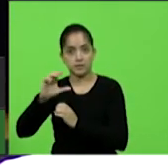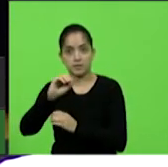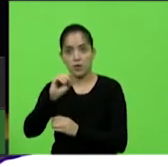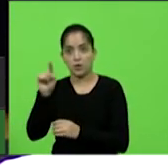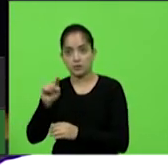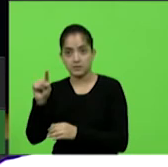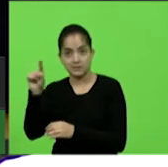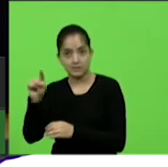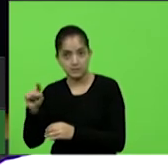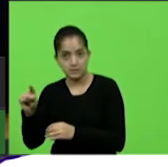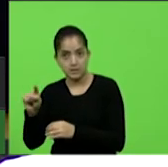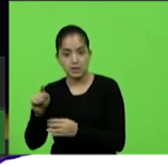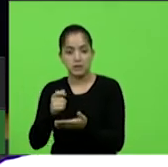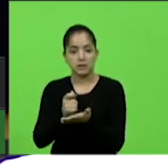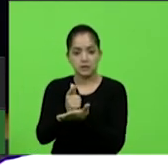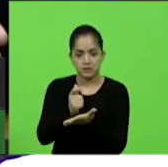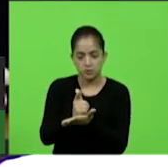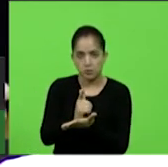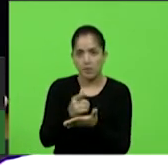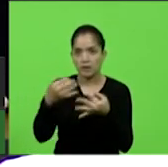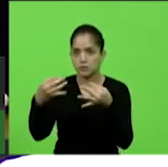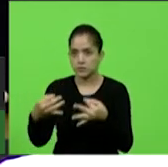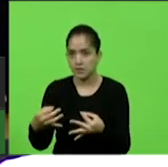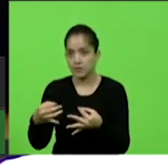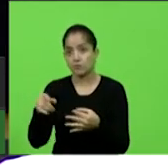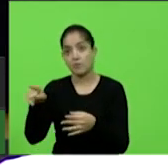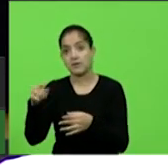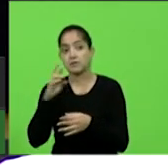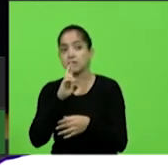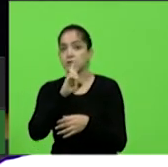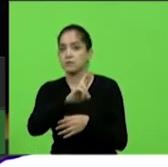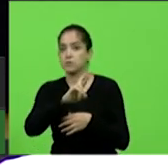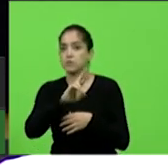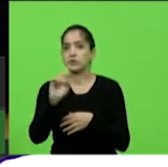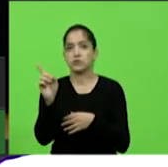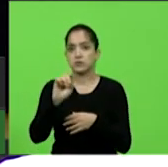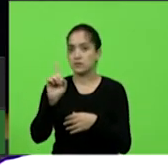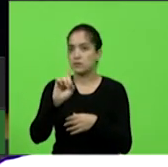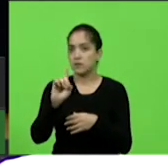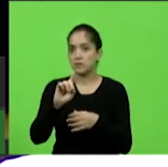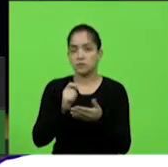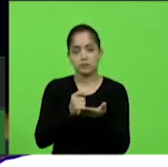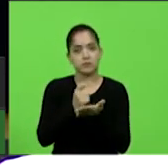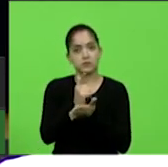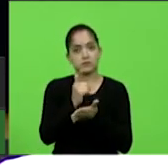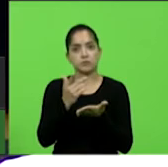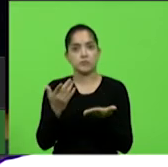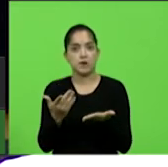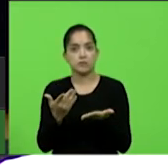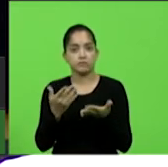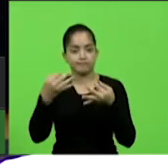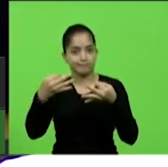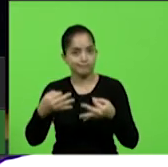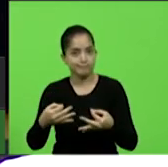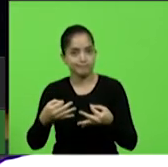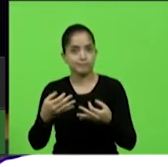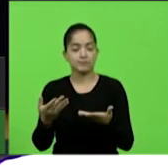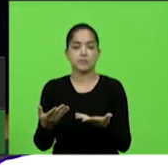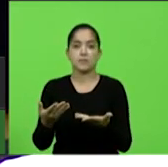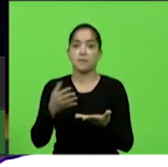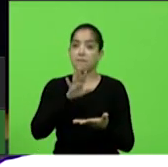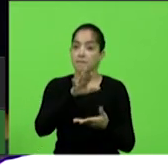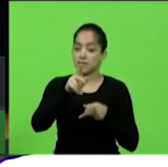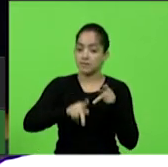de que está recebendo em dia, a OZZ diz que não está recebendo em dia, acusa o Estado, e no meio disso tudo, a